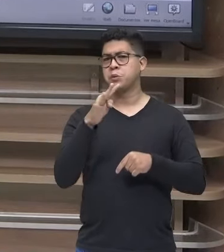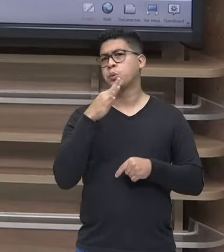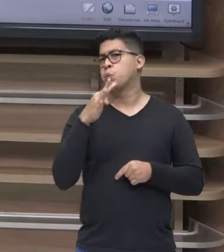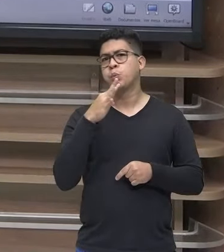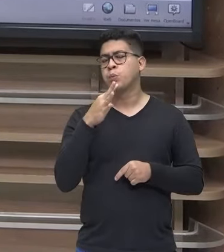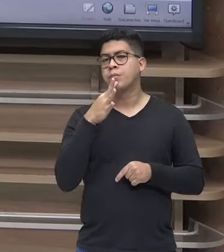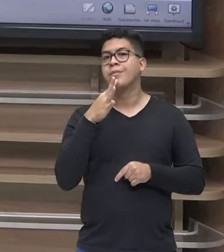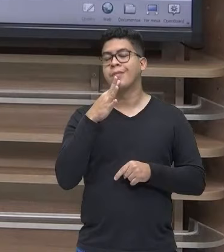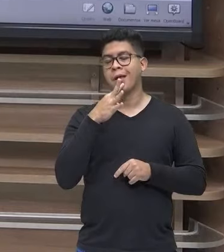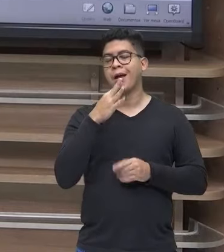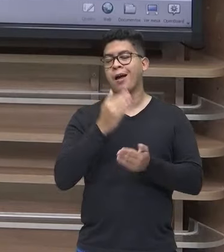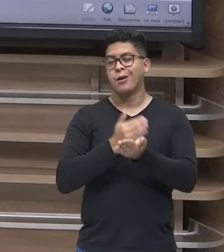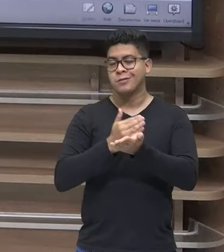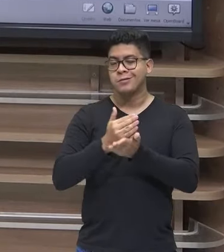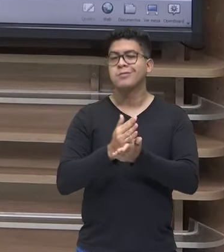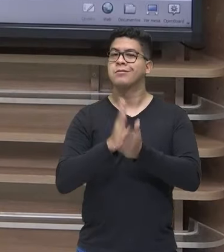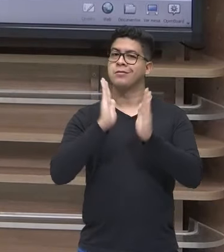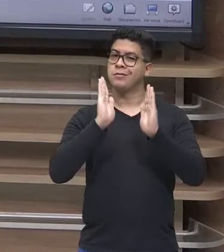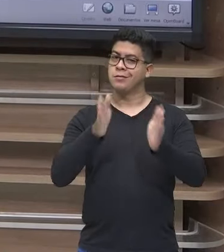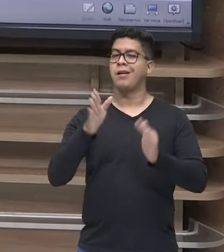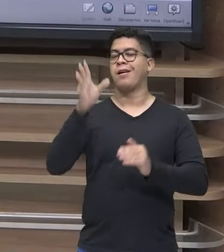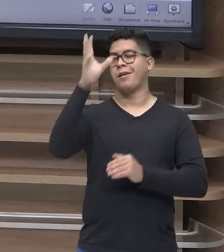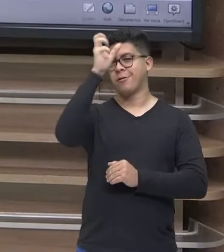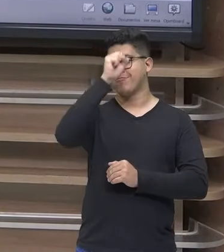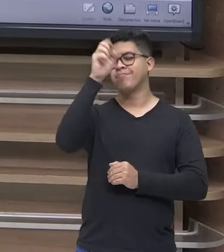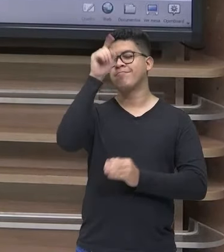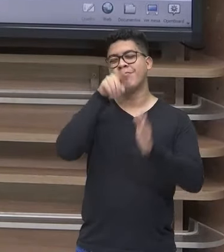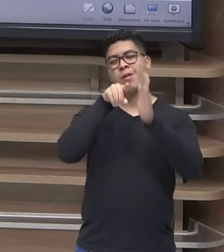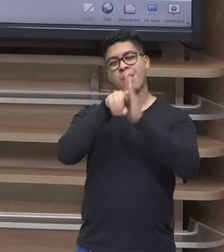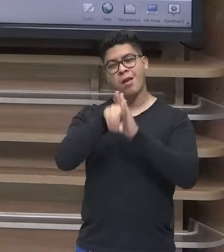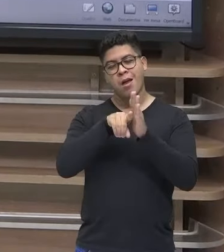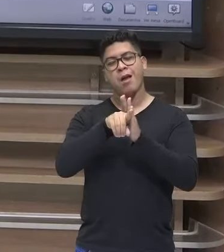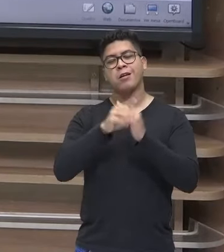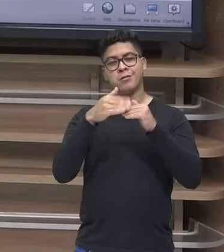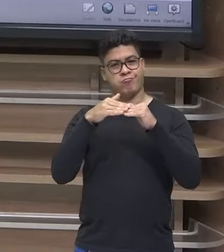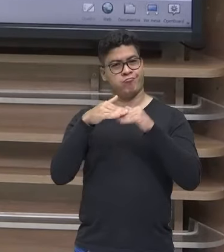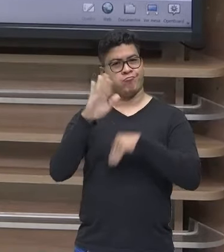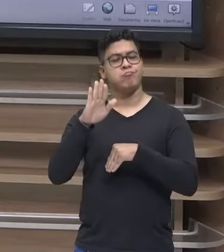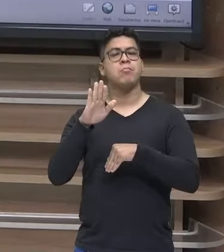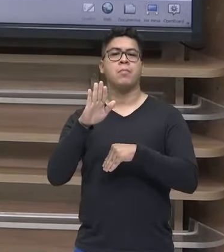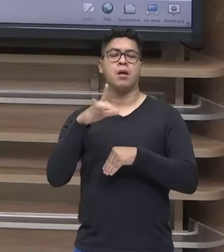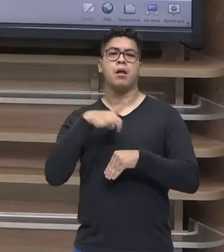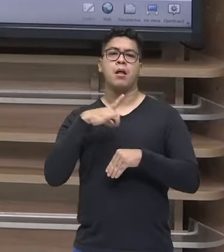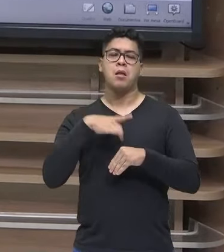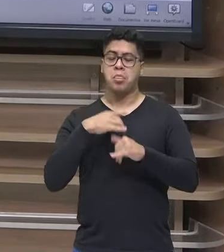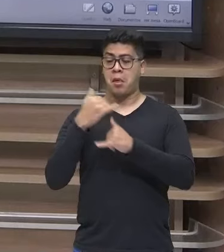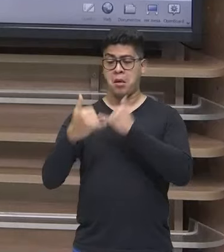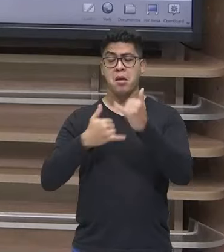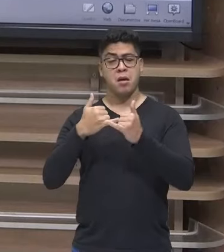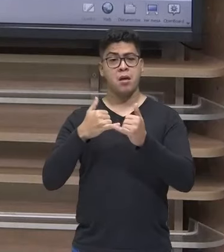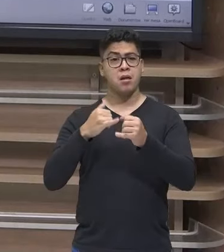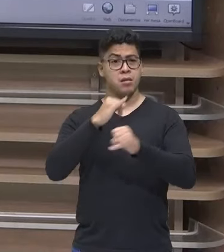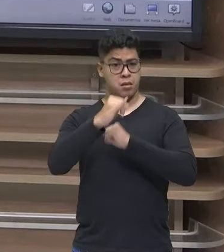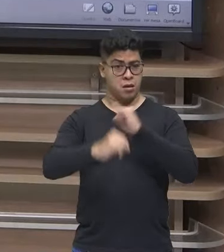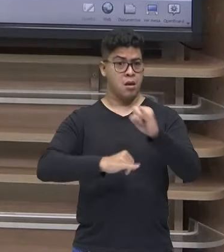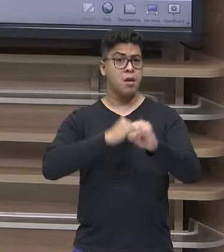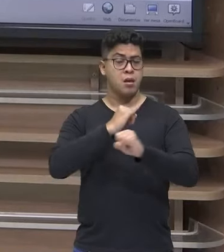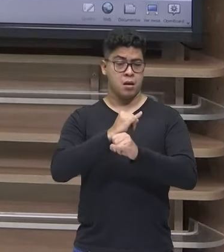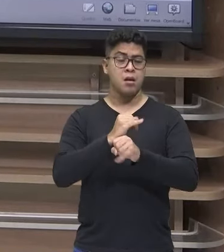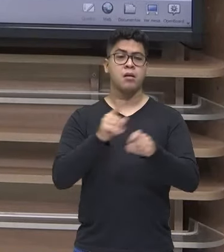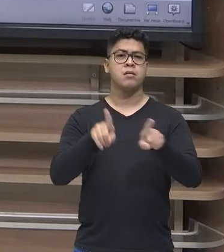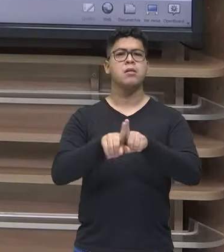primeiro passo. Já peço que vocês pesquisem um pouco mais, joguem jogos online, né? Tem muitos vídeos